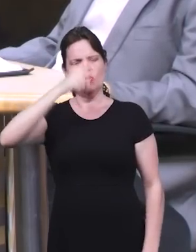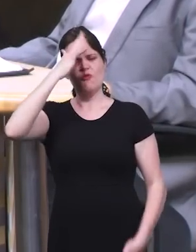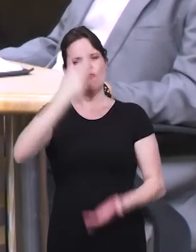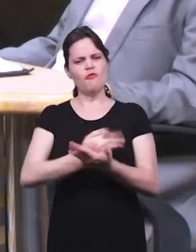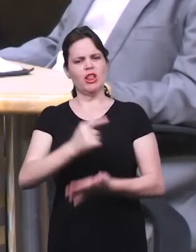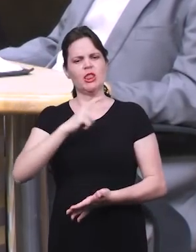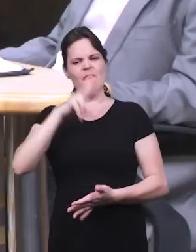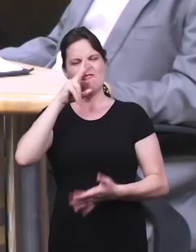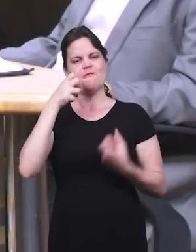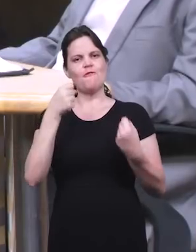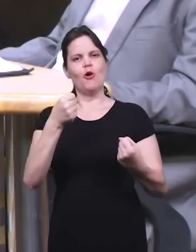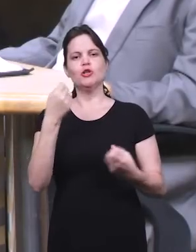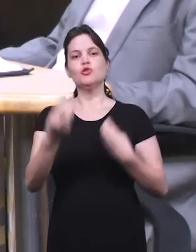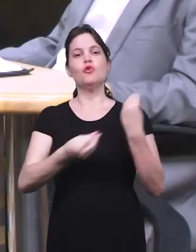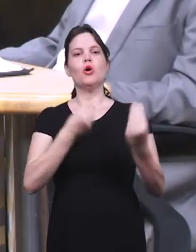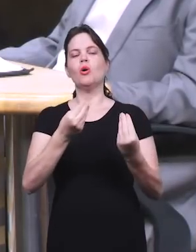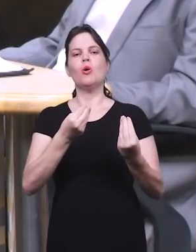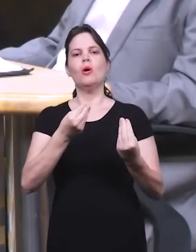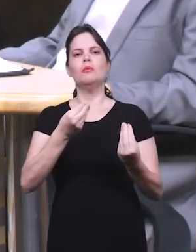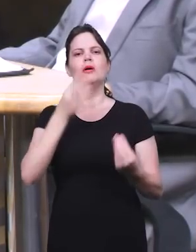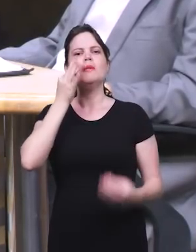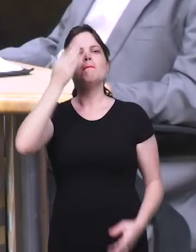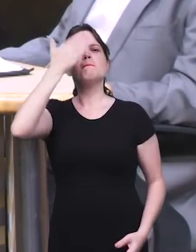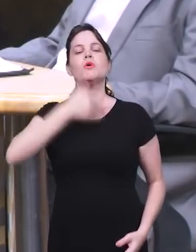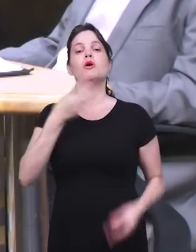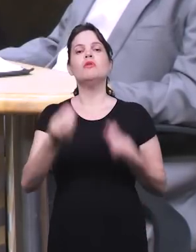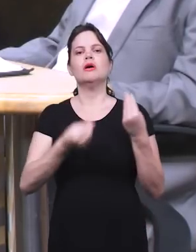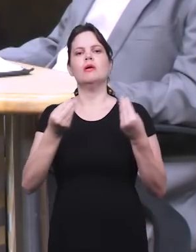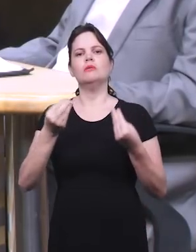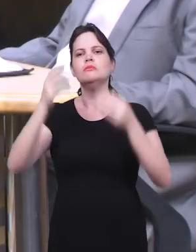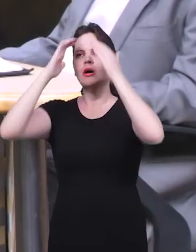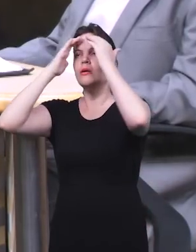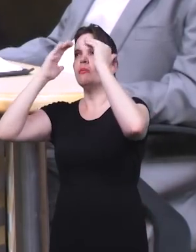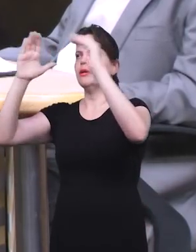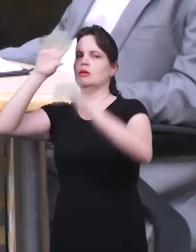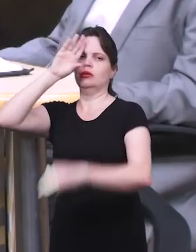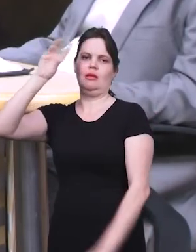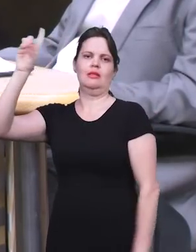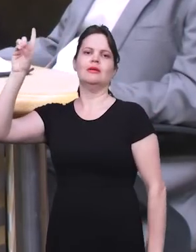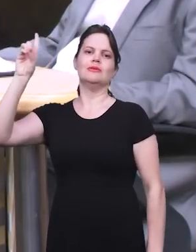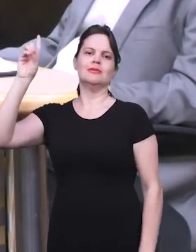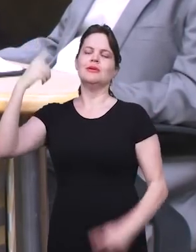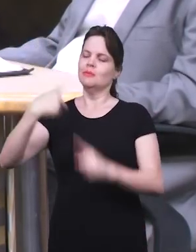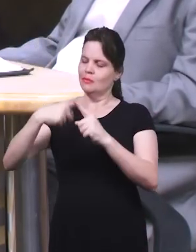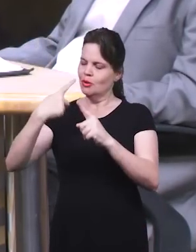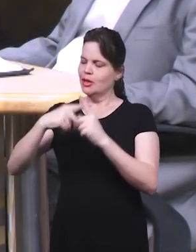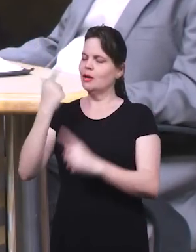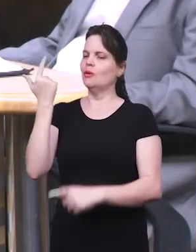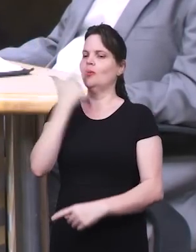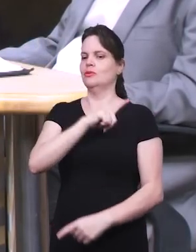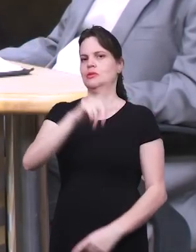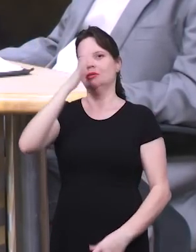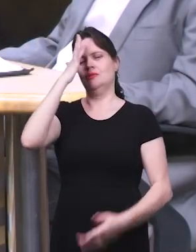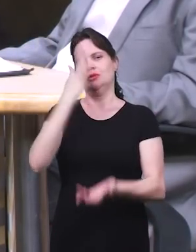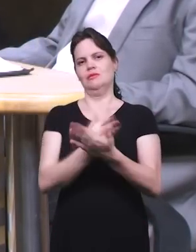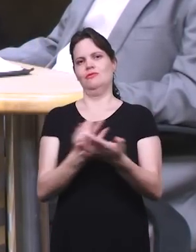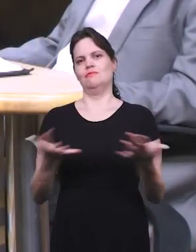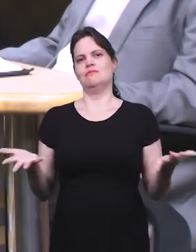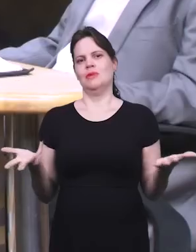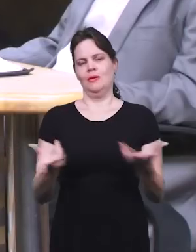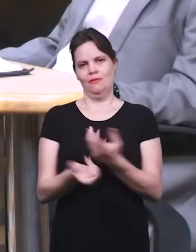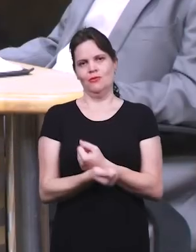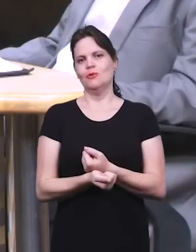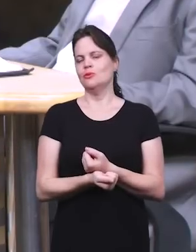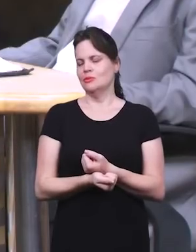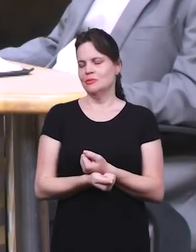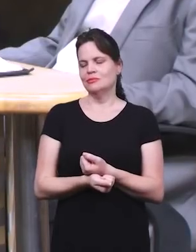de que ele, de fato, tinha uma experiência com o Senhor, alcançou essa fé